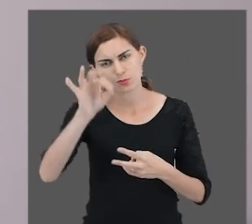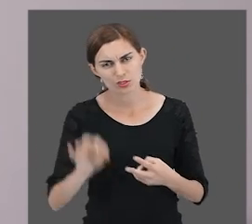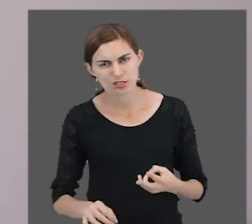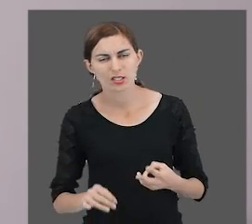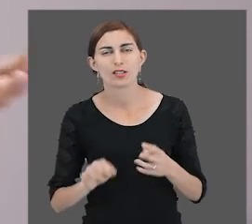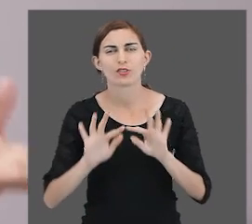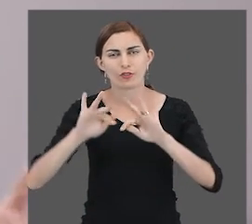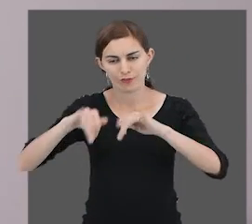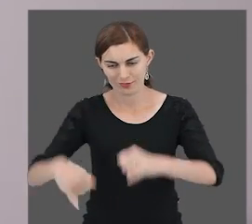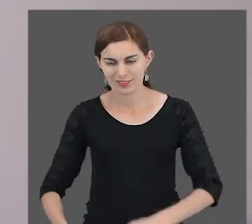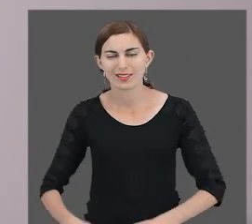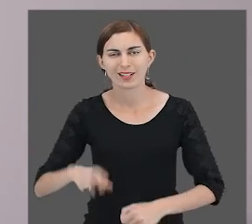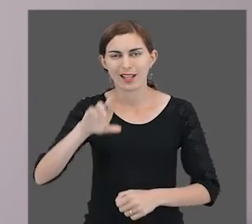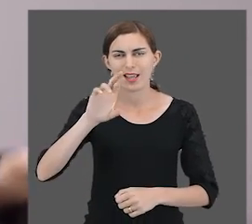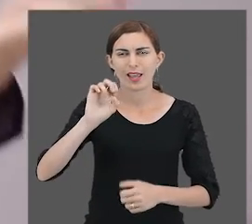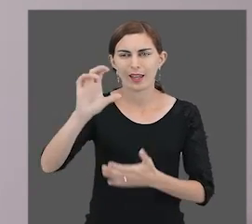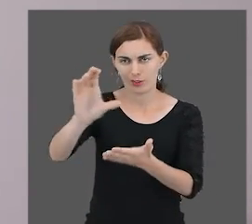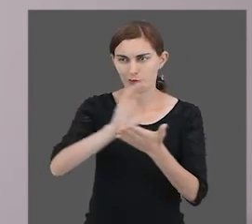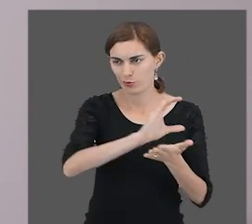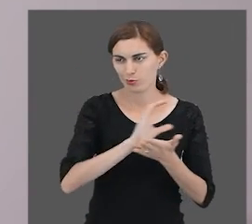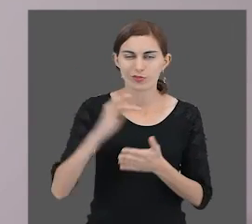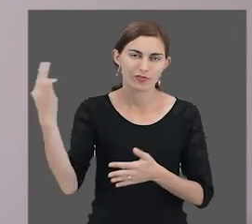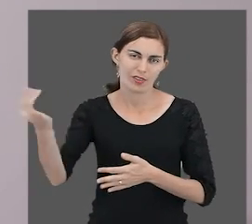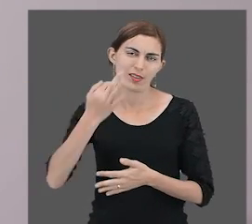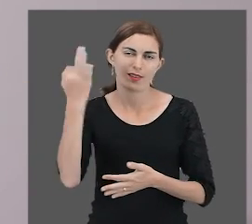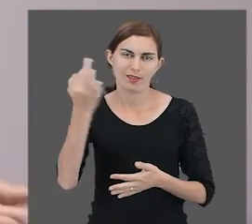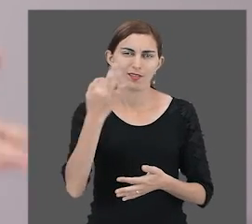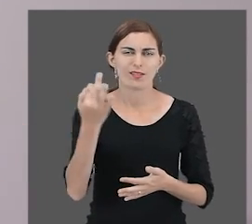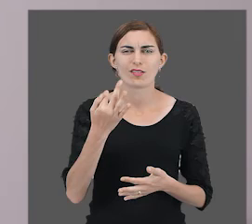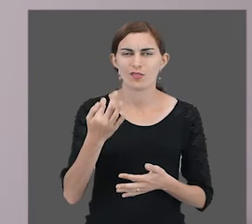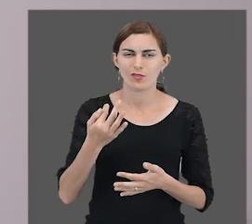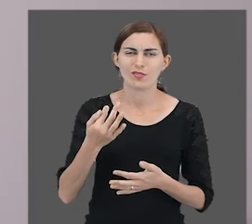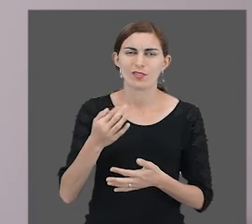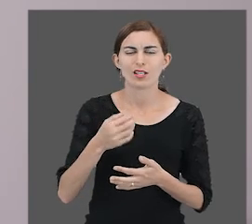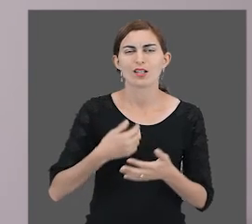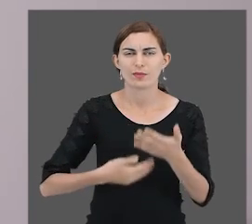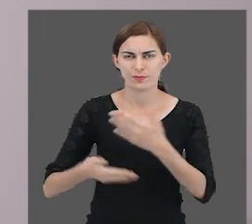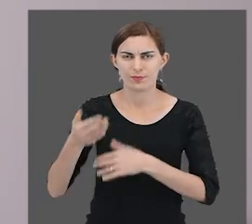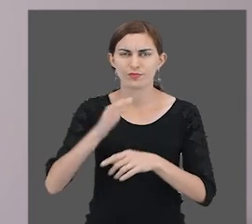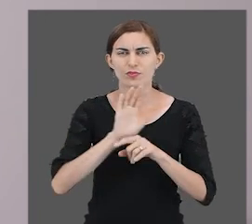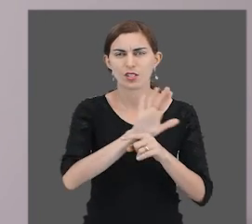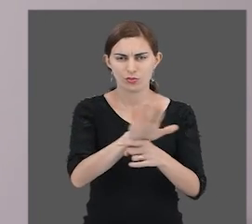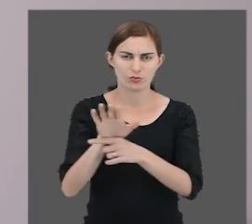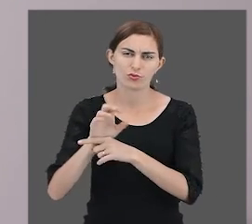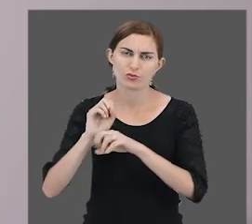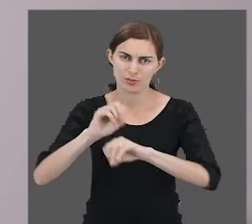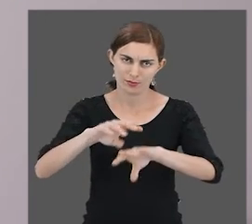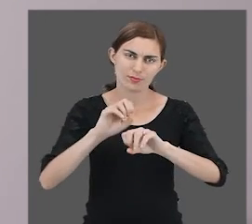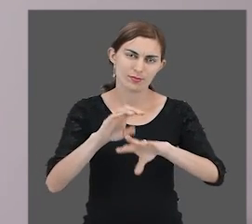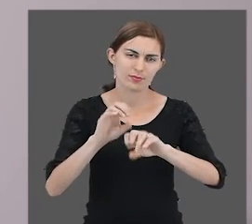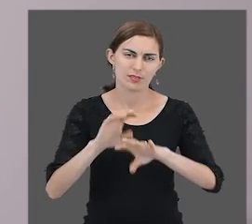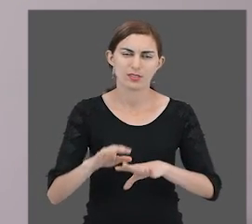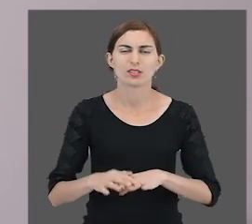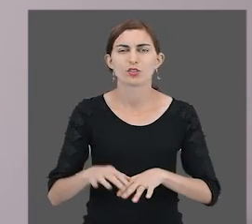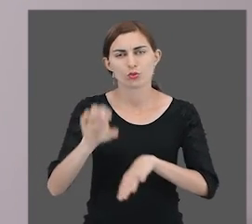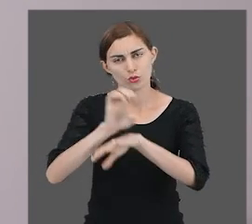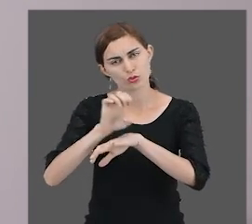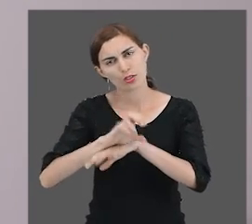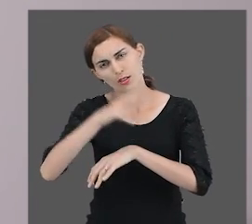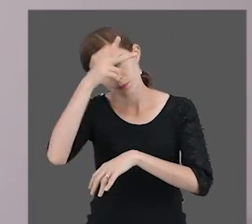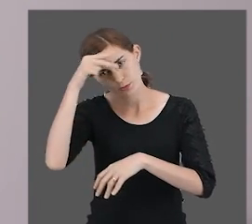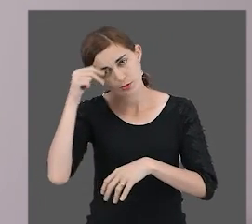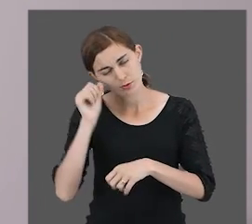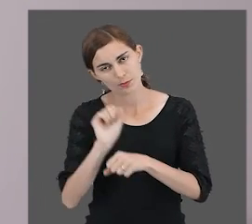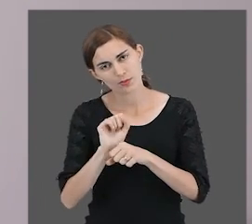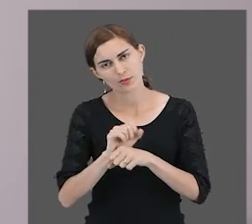e finalizamos com os recursos federais que são usados, que são transferidos para o financiamento da educação básica em estados e municípios.